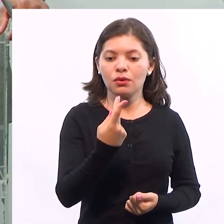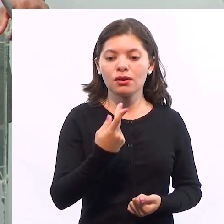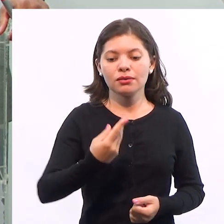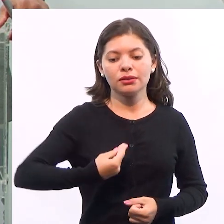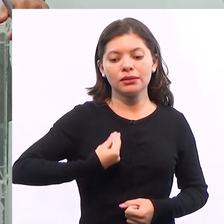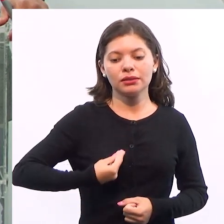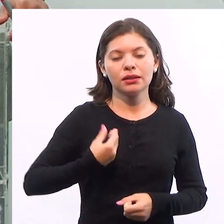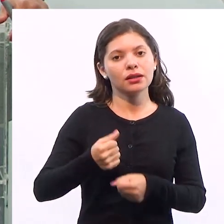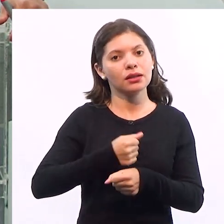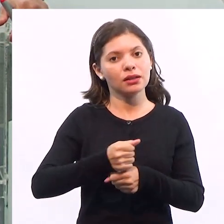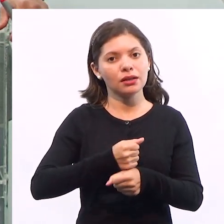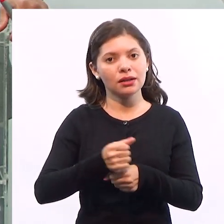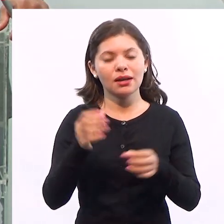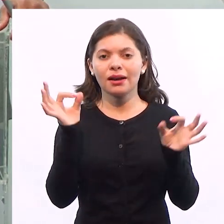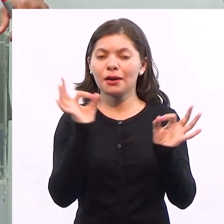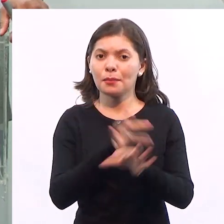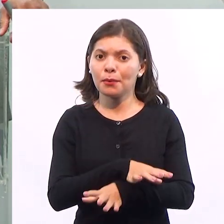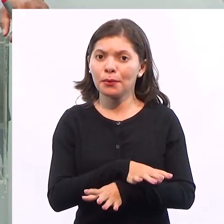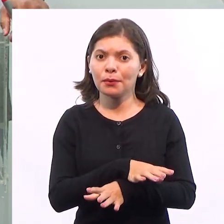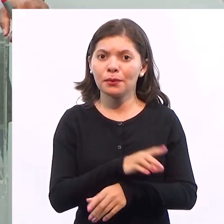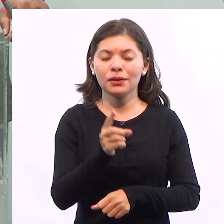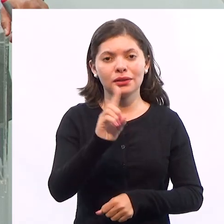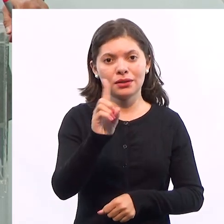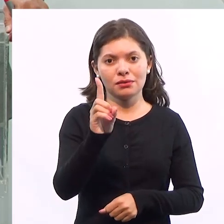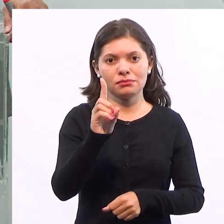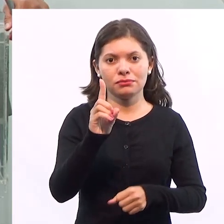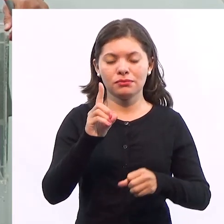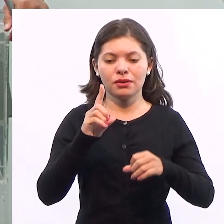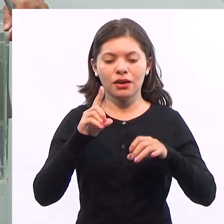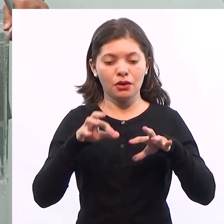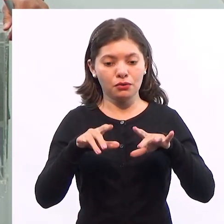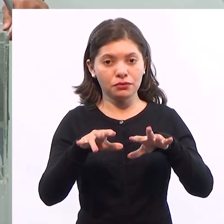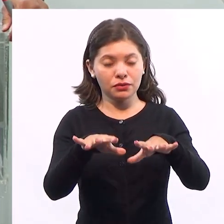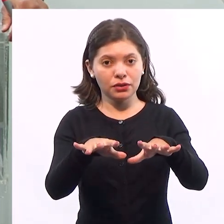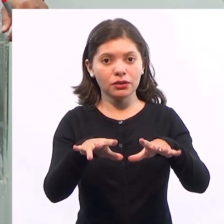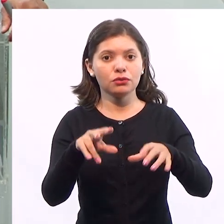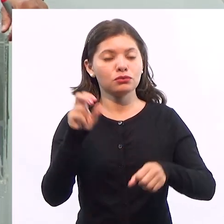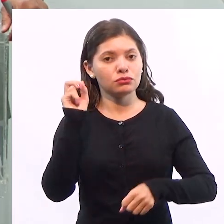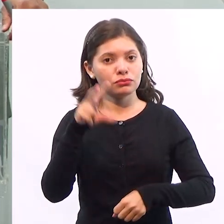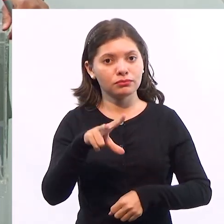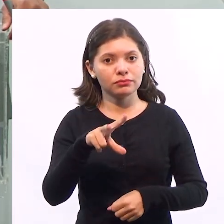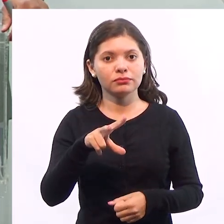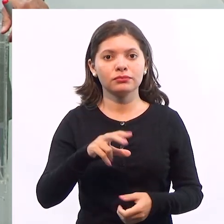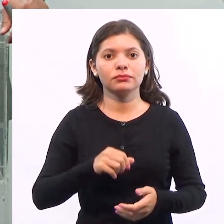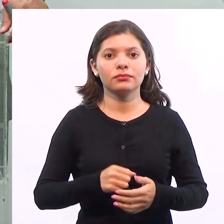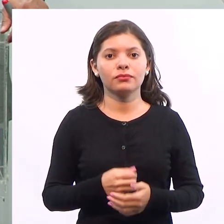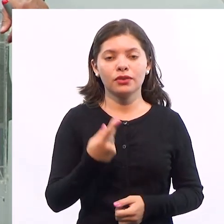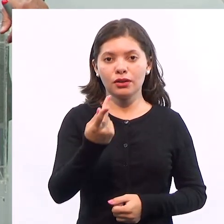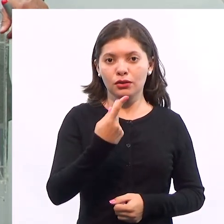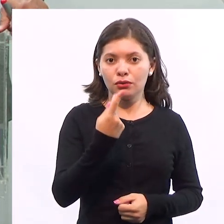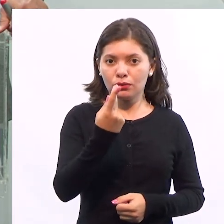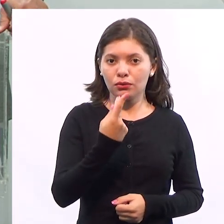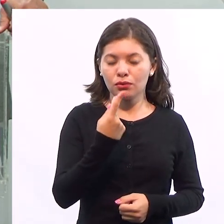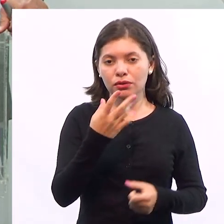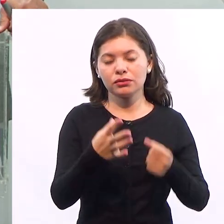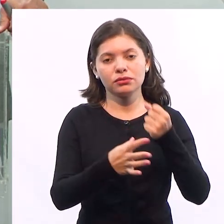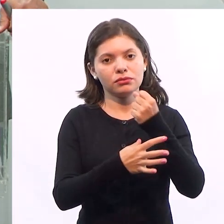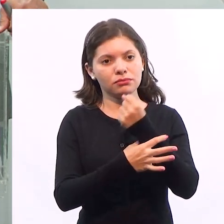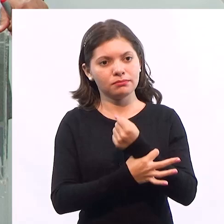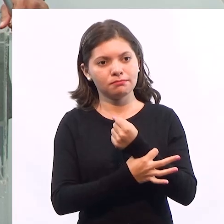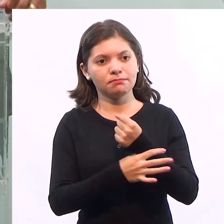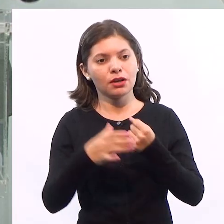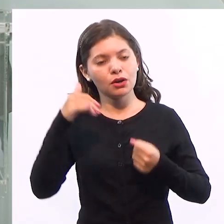Acabou? Não, não acabou, porque é um vírus e ele continua rodando. Nós estamos, na verdade, nos prevenido um pouco mais,